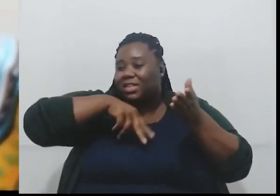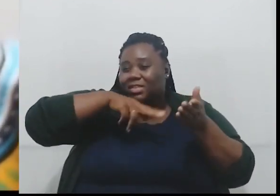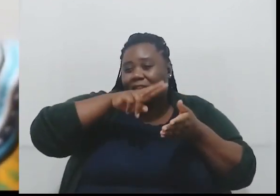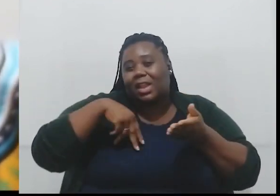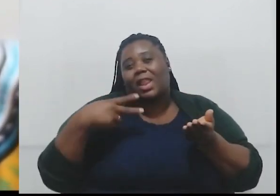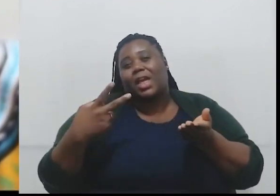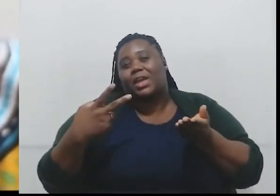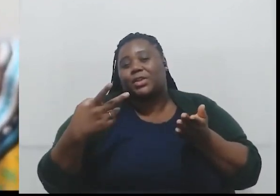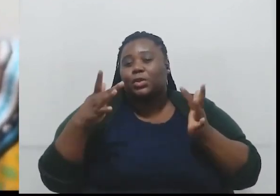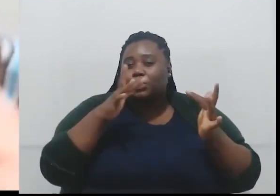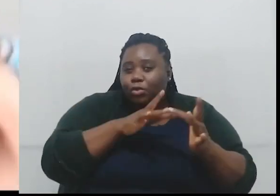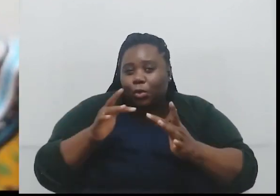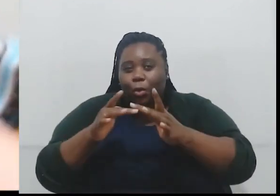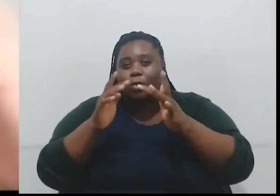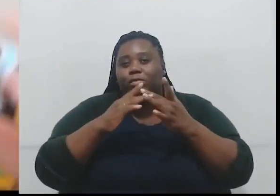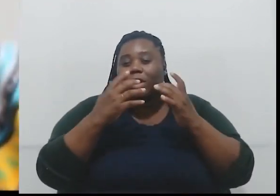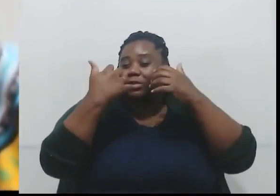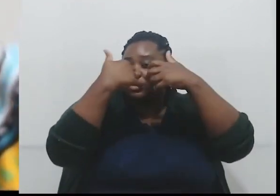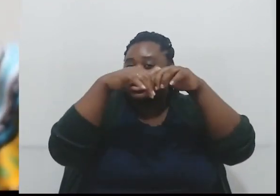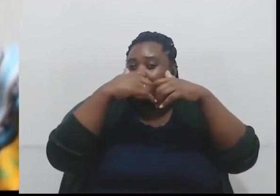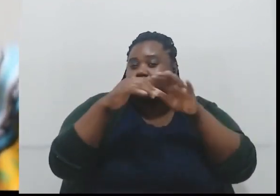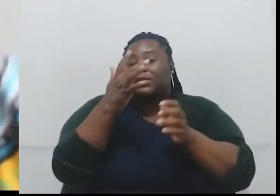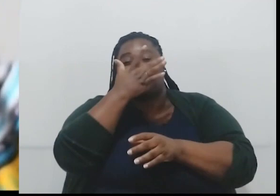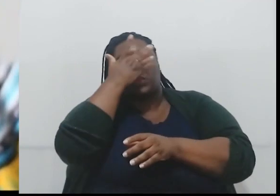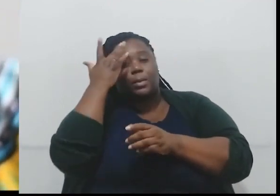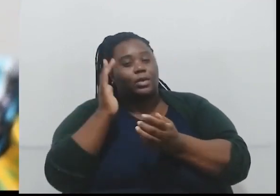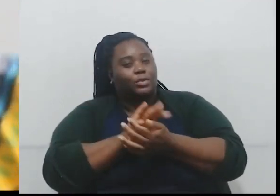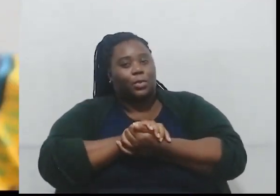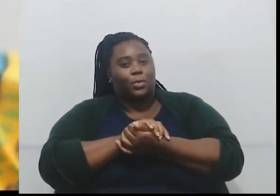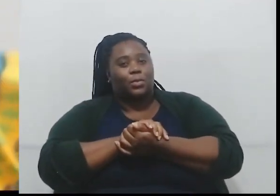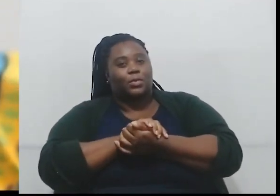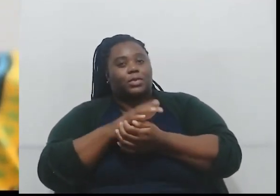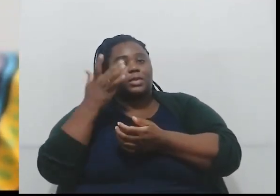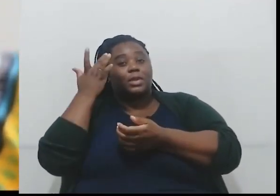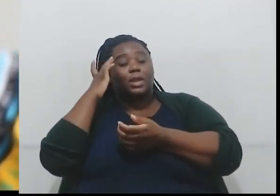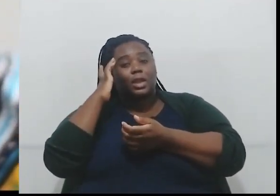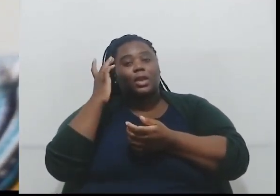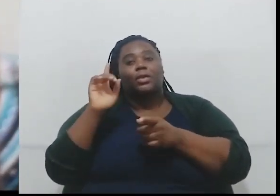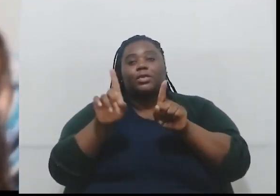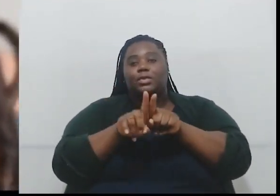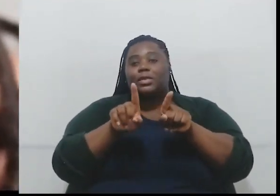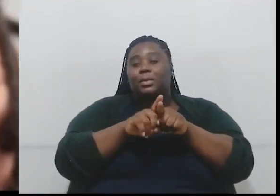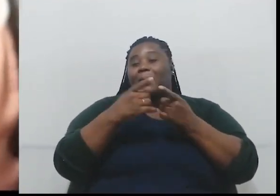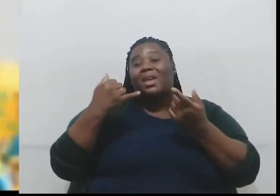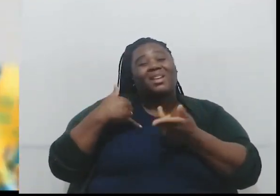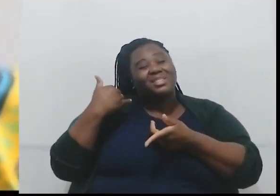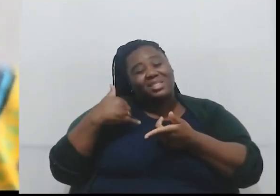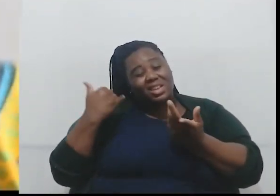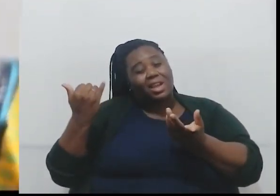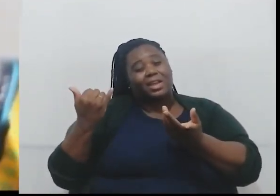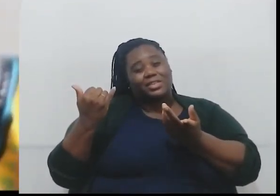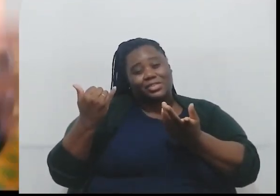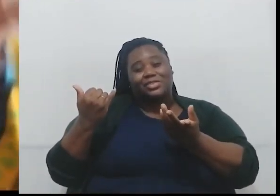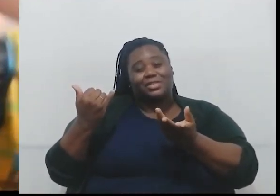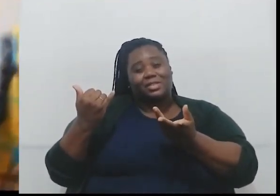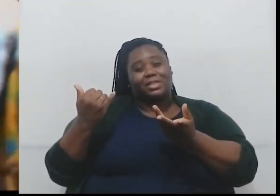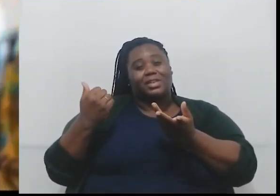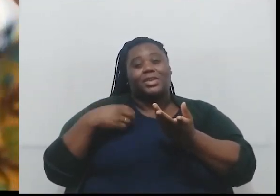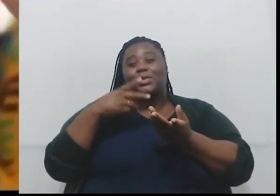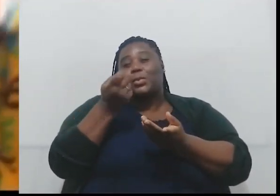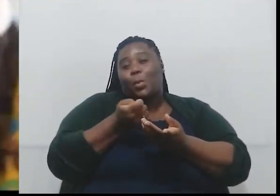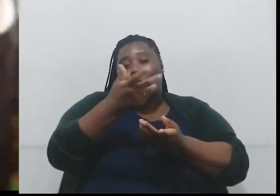pessoas. Acho que, claro, meio a coisa da idade, né? A gente vai... Tô chegando próximo aos 40. Isso não passava na minha cabeça. Eu